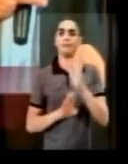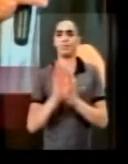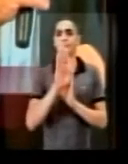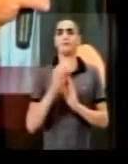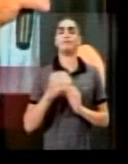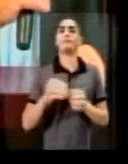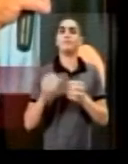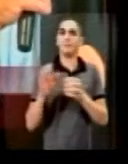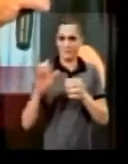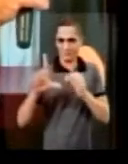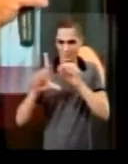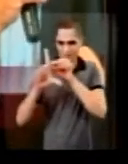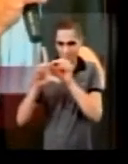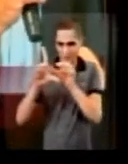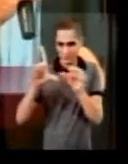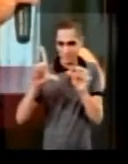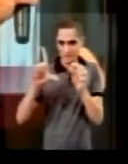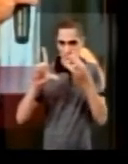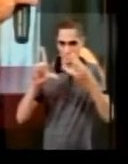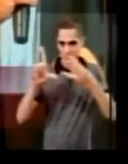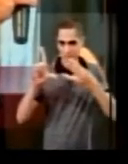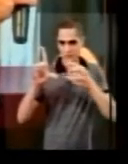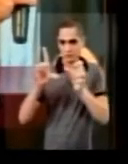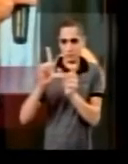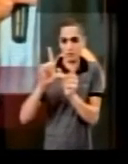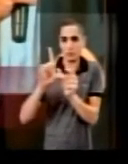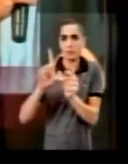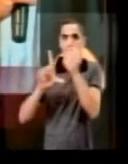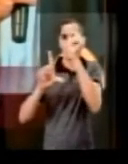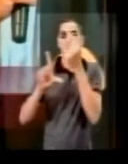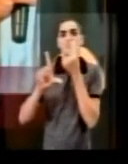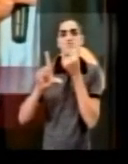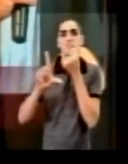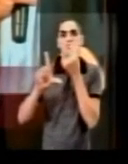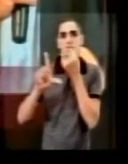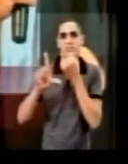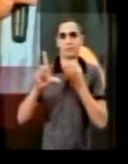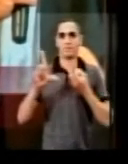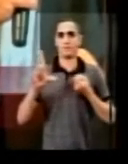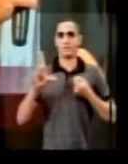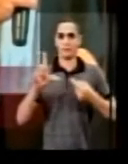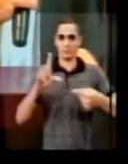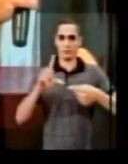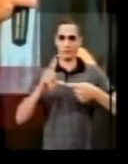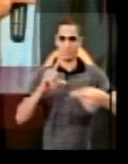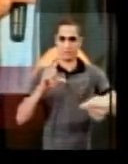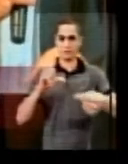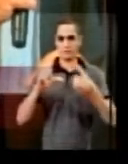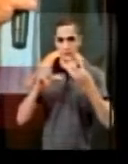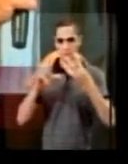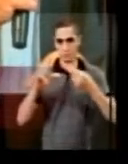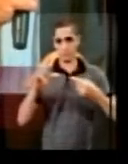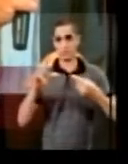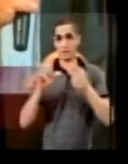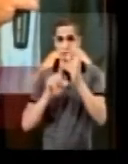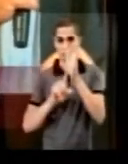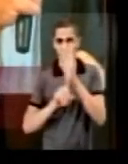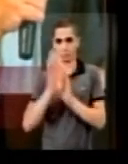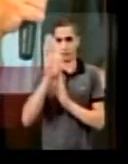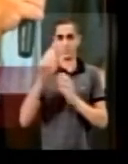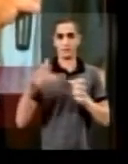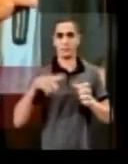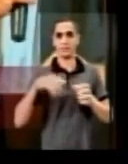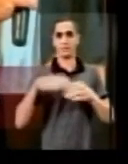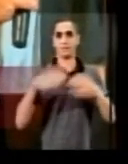31. E quando que nós atingimos o nosso pico de internação? Que